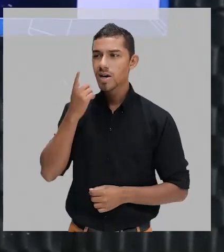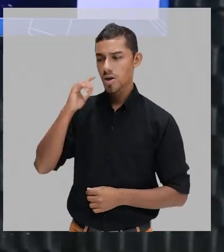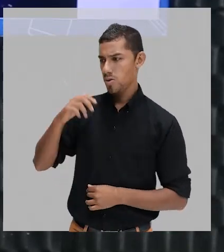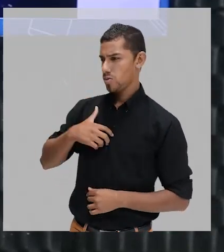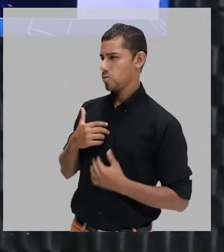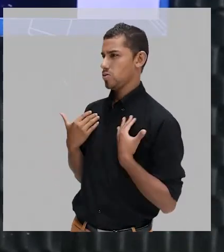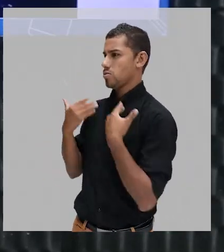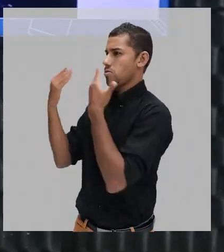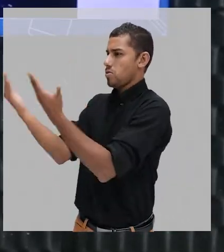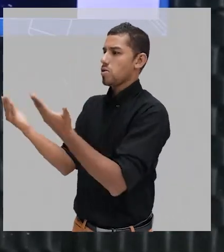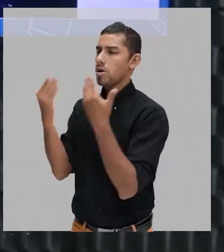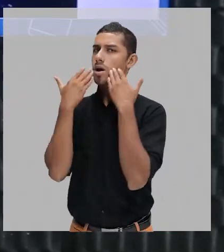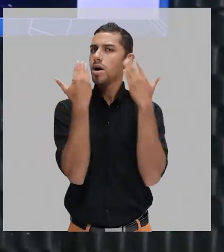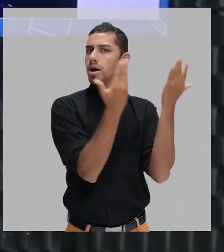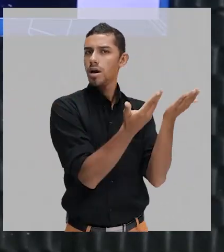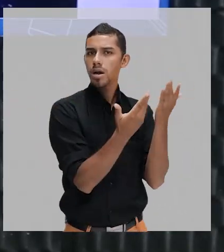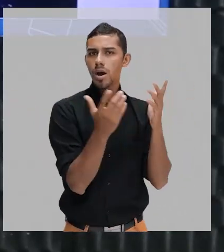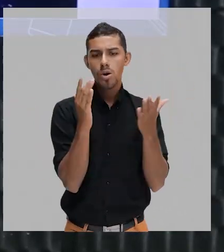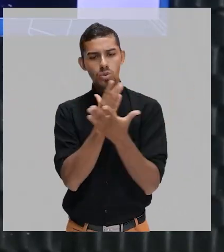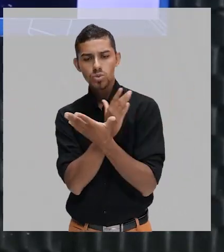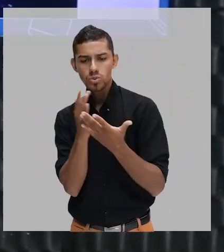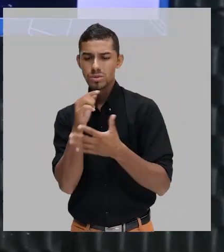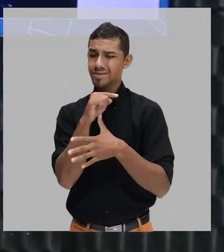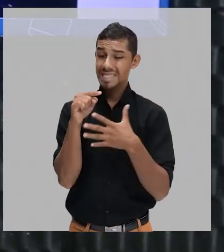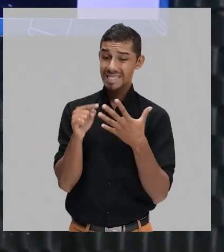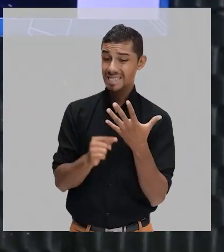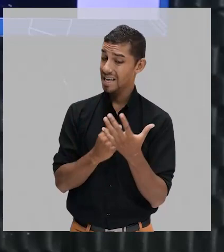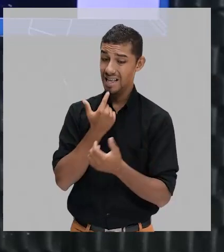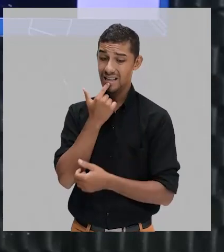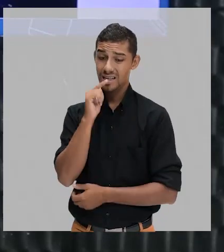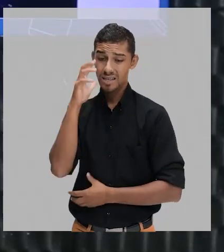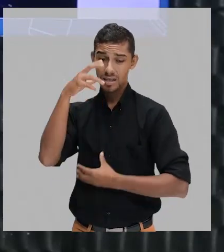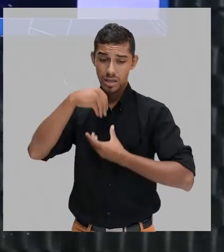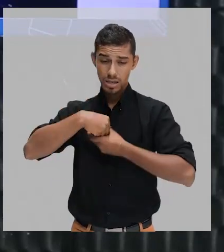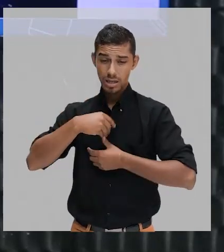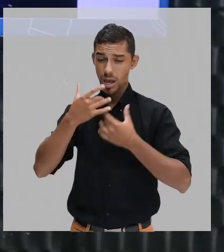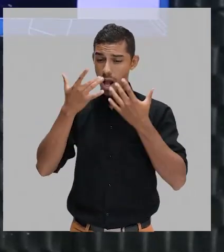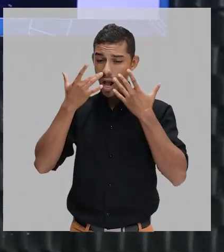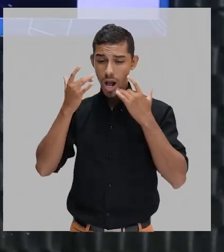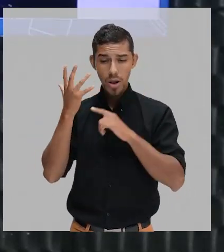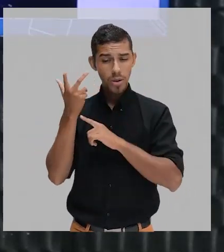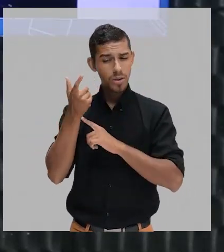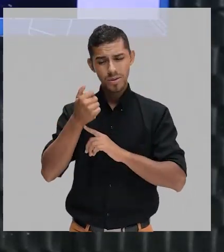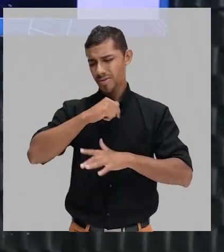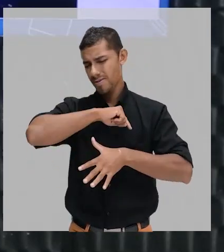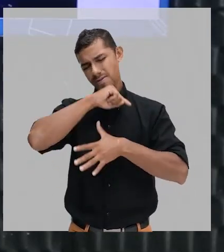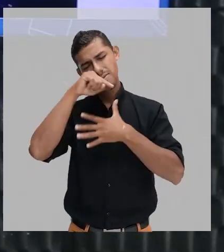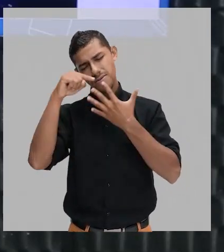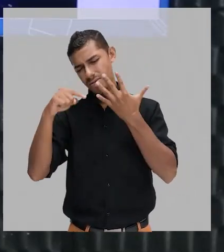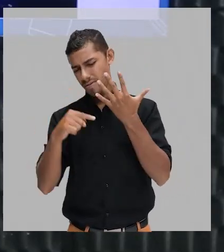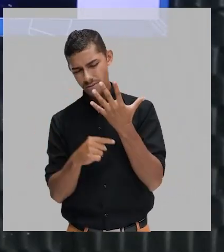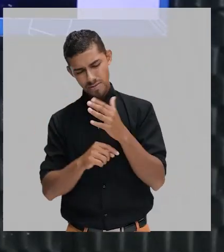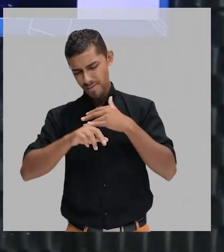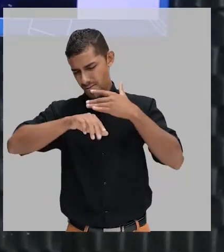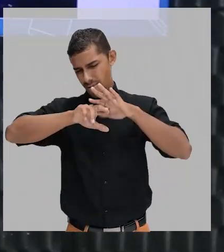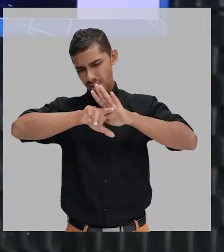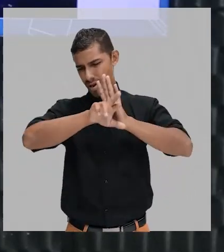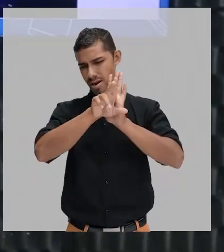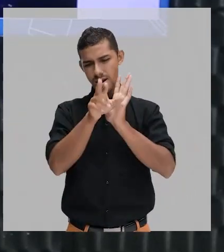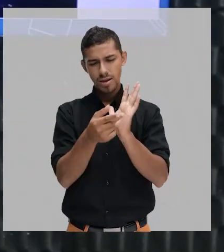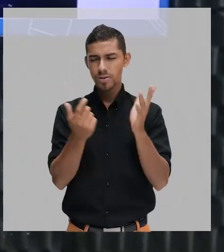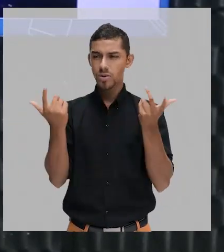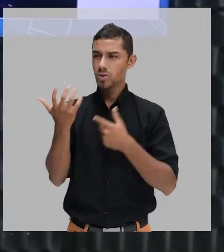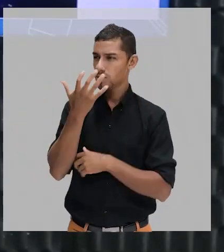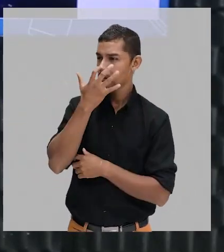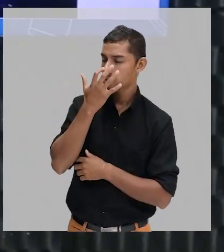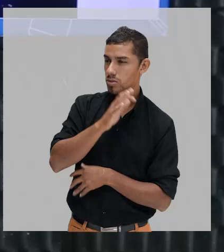vai ficar. E olha que eu só estou falando de alguns itens da linguagem teatral. Por quê? Porque a gente tem uma série de elementos. Então, na hora que você assiste um espetáculo,